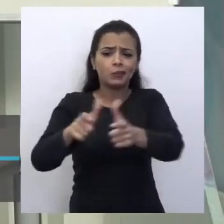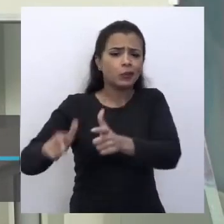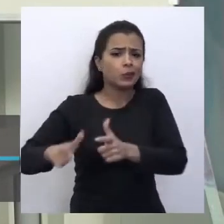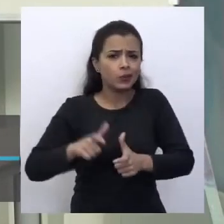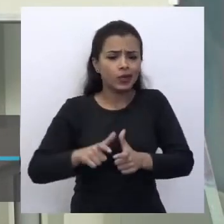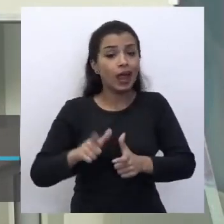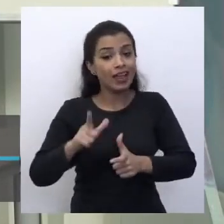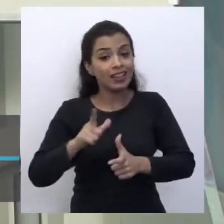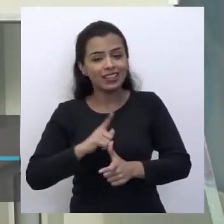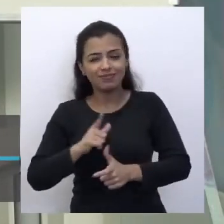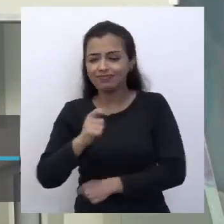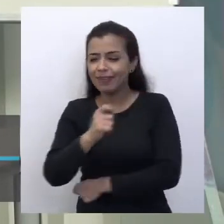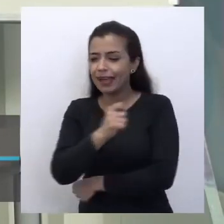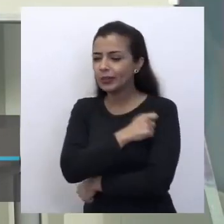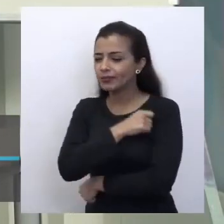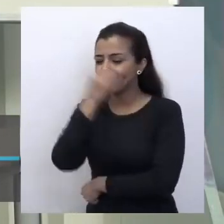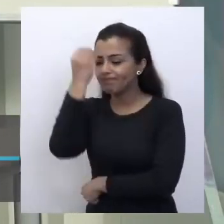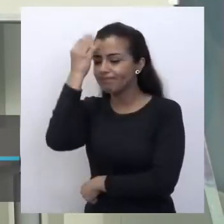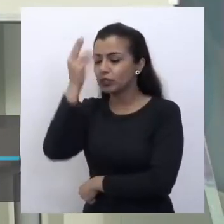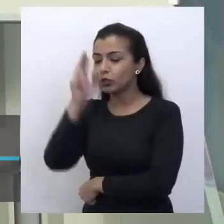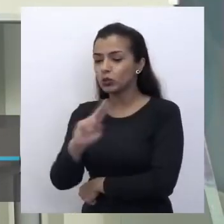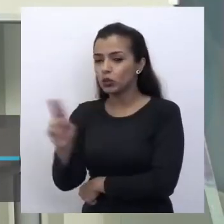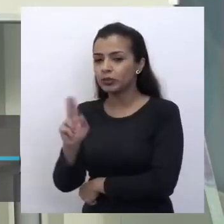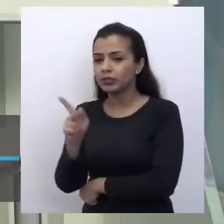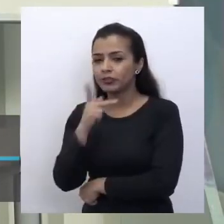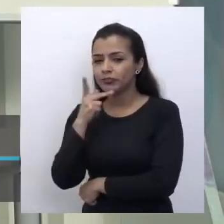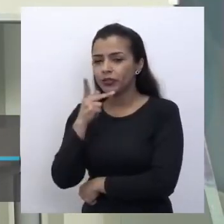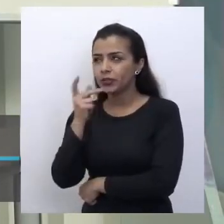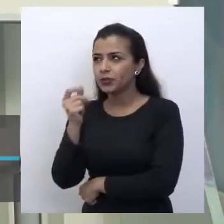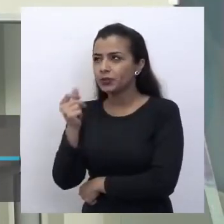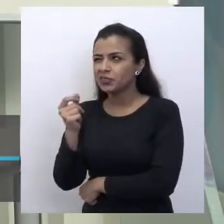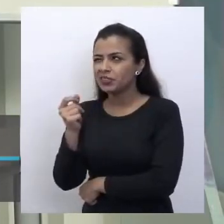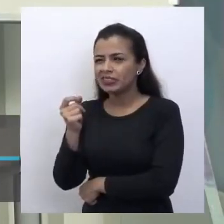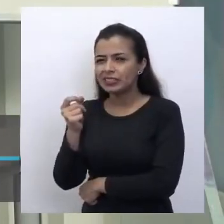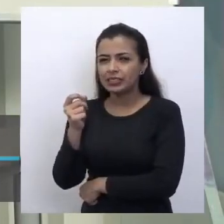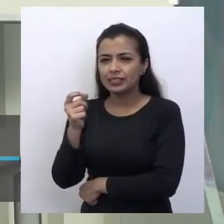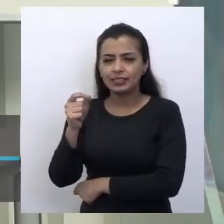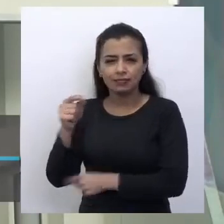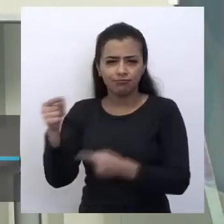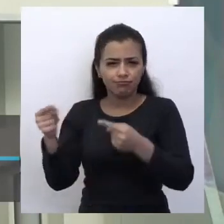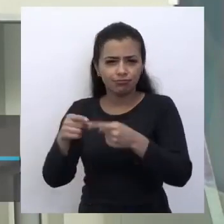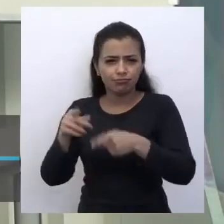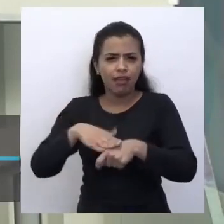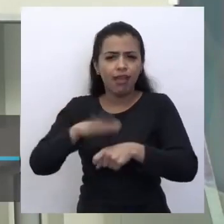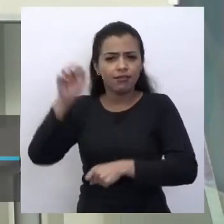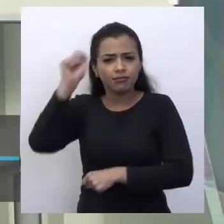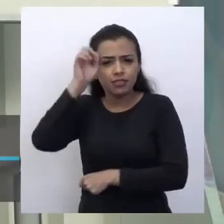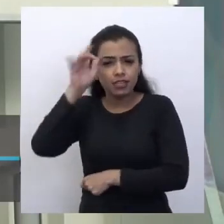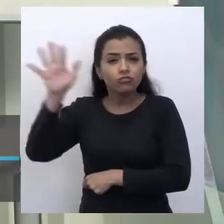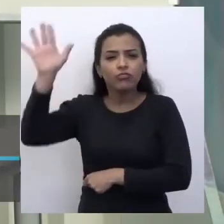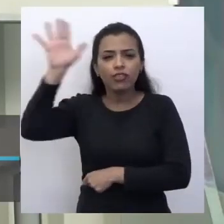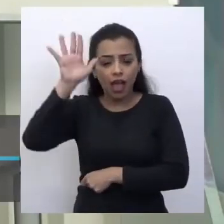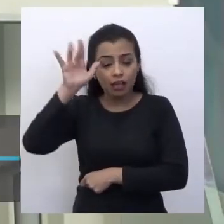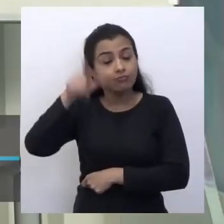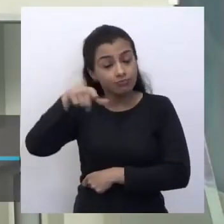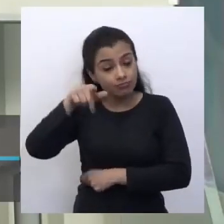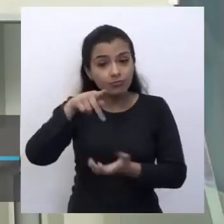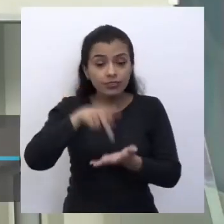aluna, desculpa, eu esqueci o nome, falou que relacionou com a criatividade. É isso aí, às vezes o teatro contemporâneo, ele